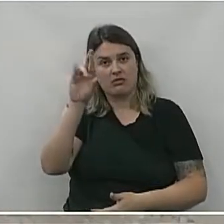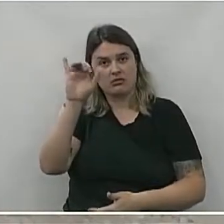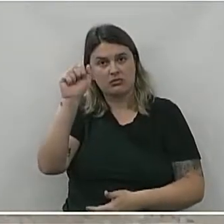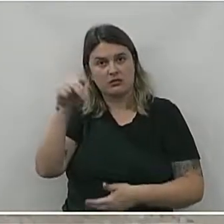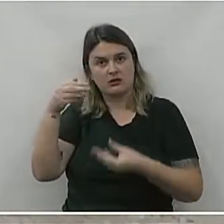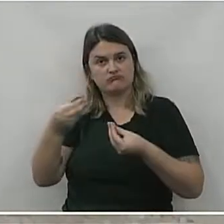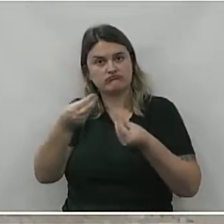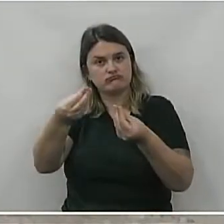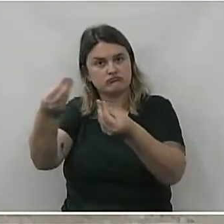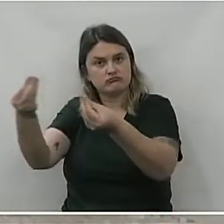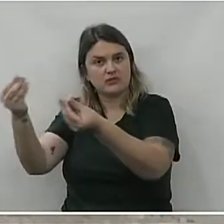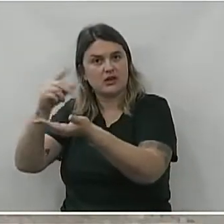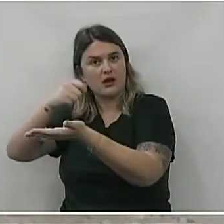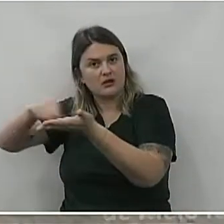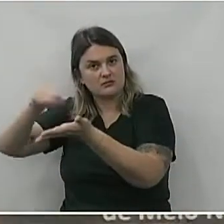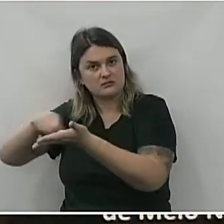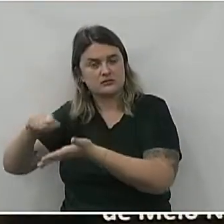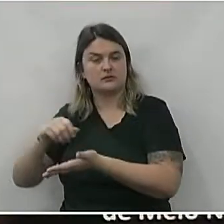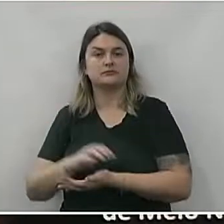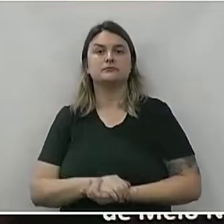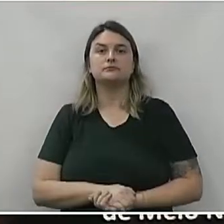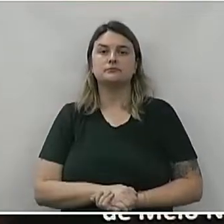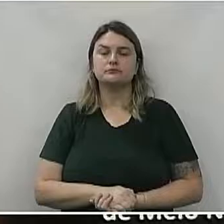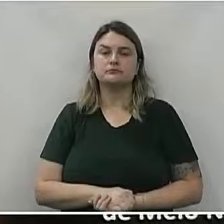para que apanhe as assinaturas.